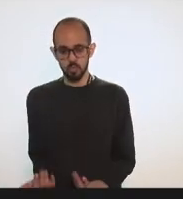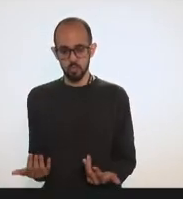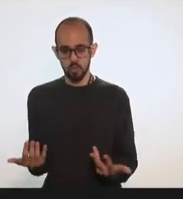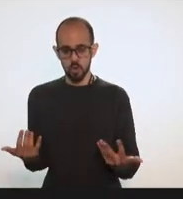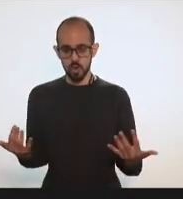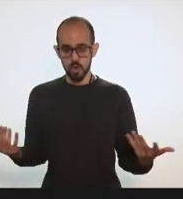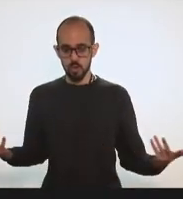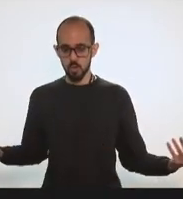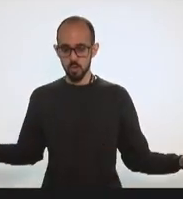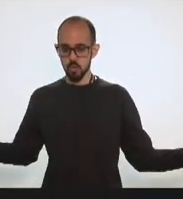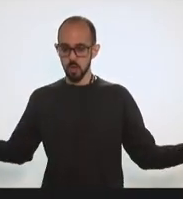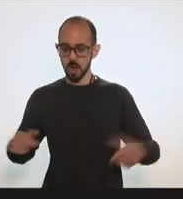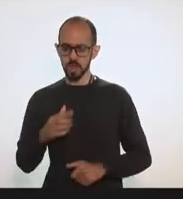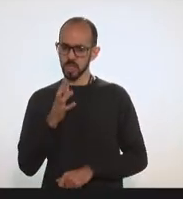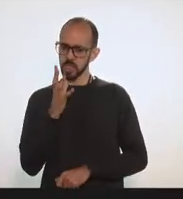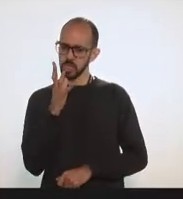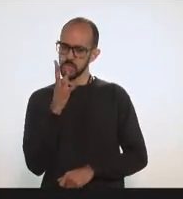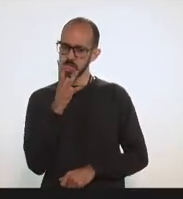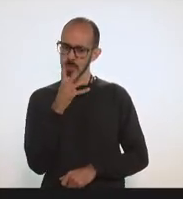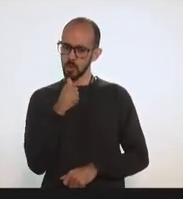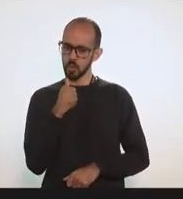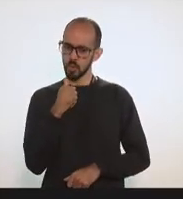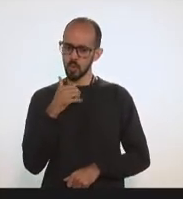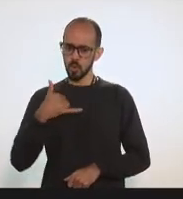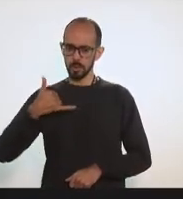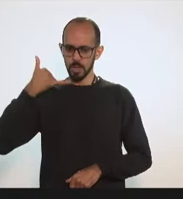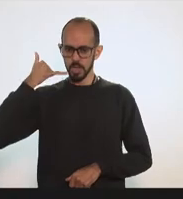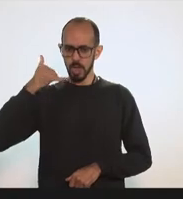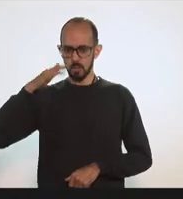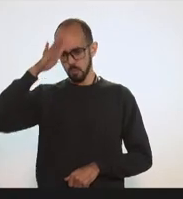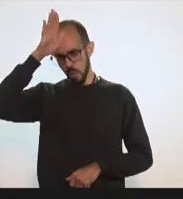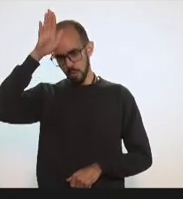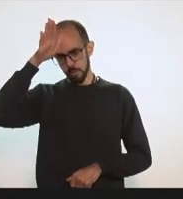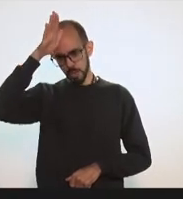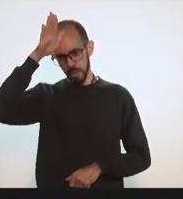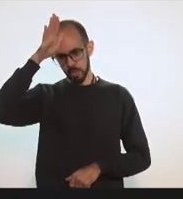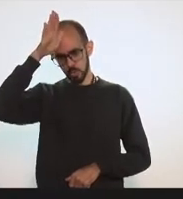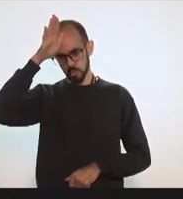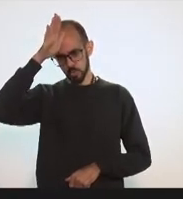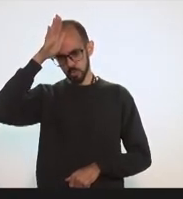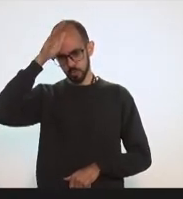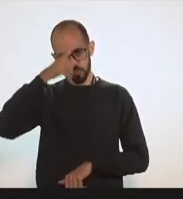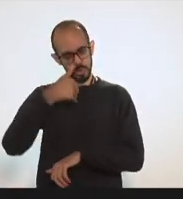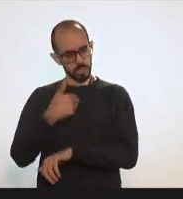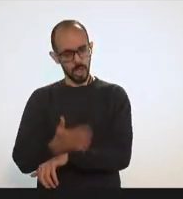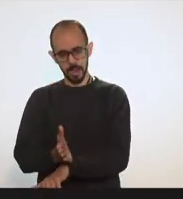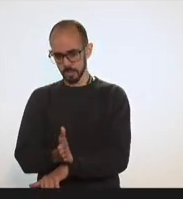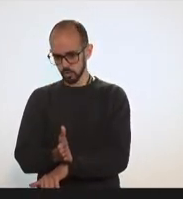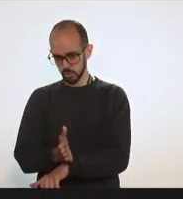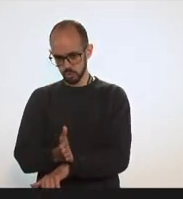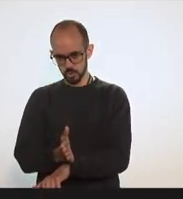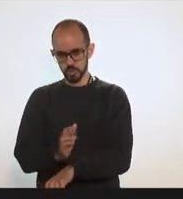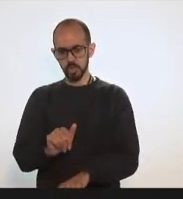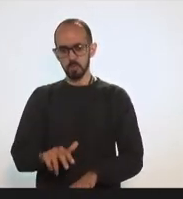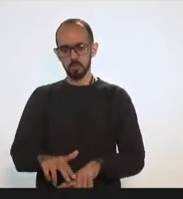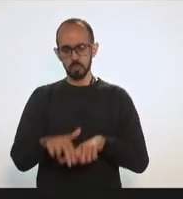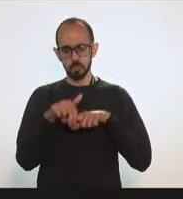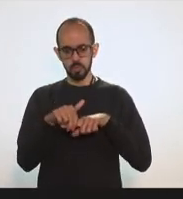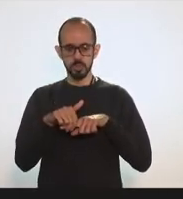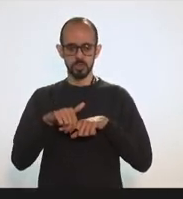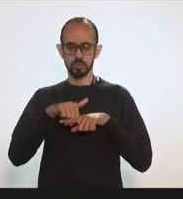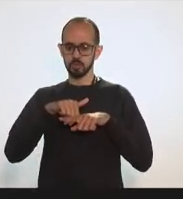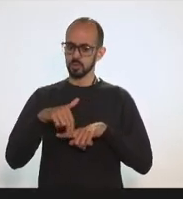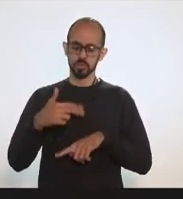chamamento do Corpo de Bombeiros, o acionamento do órgão foi muito tardio nesse sentido. Então, eu acho que a gente não pode